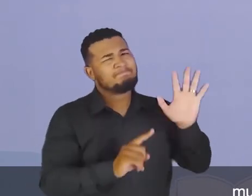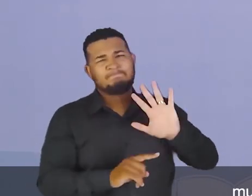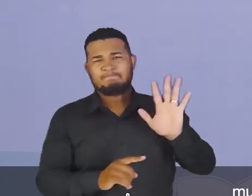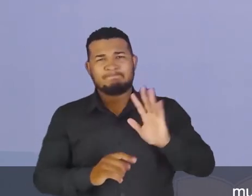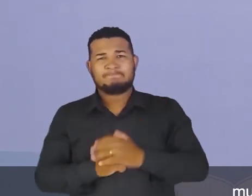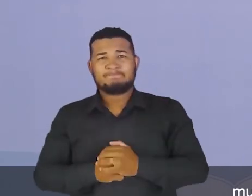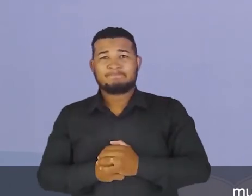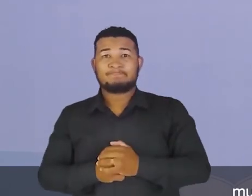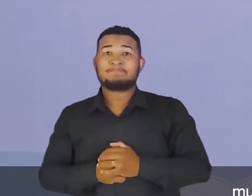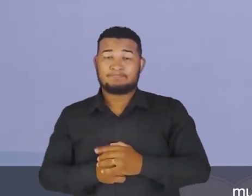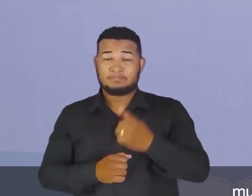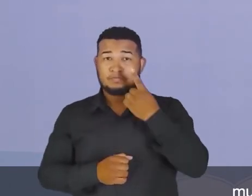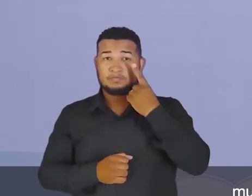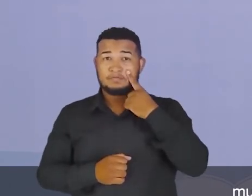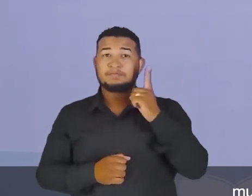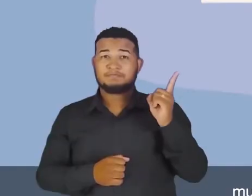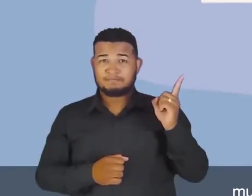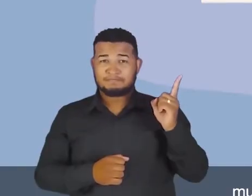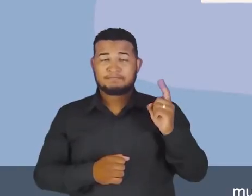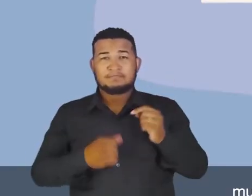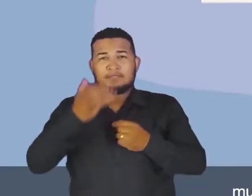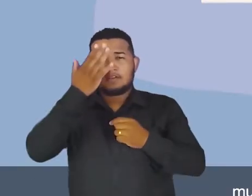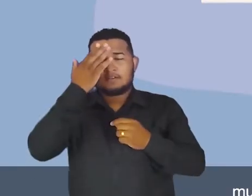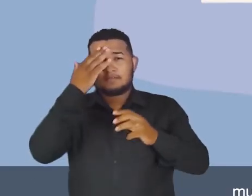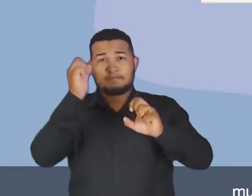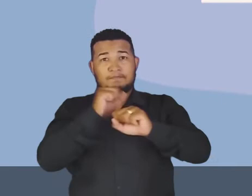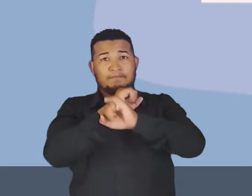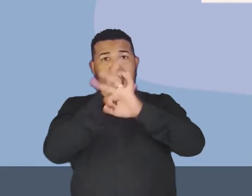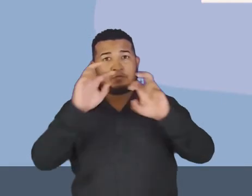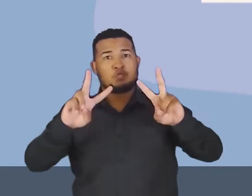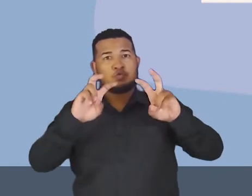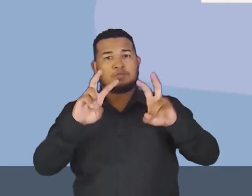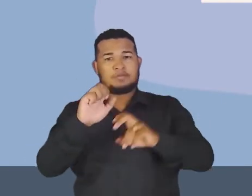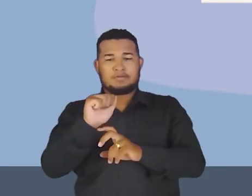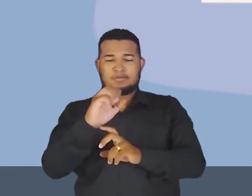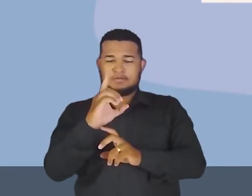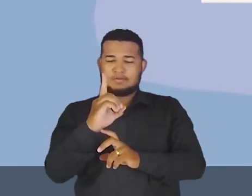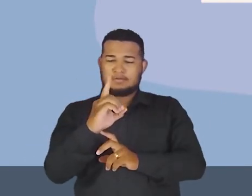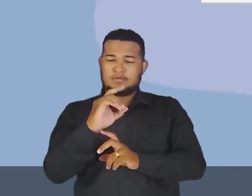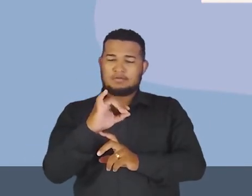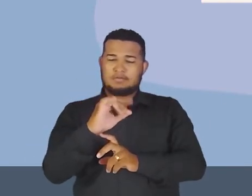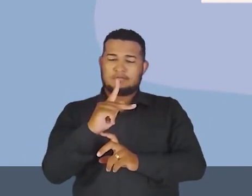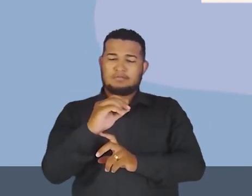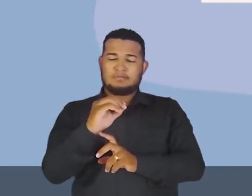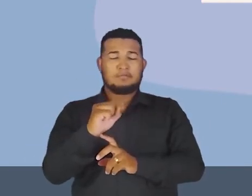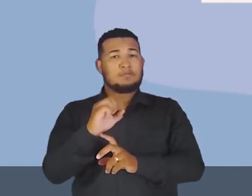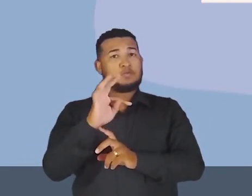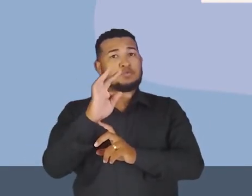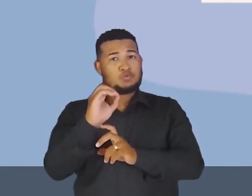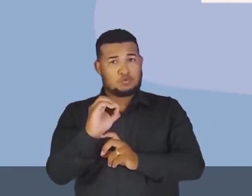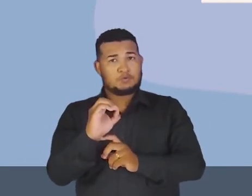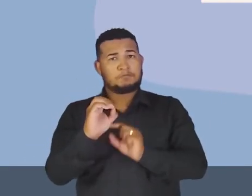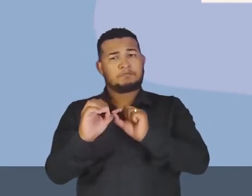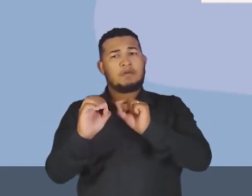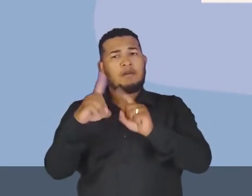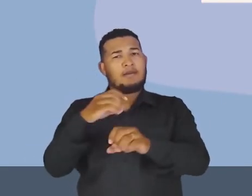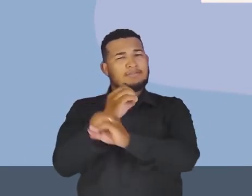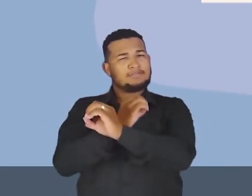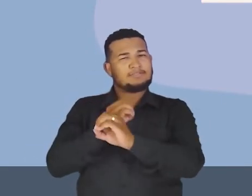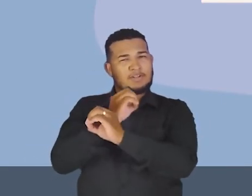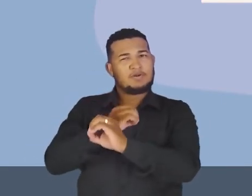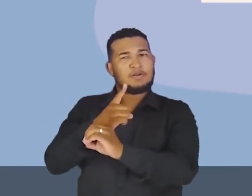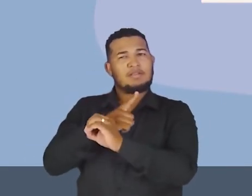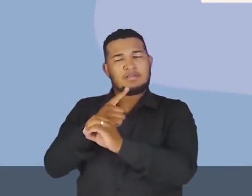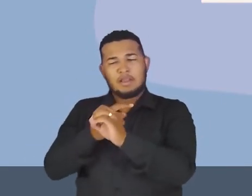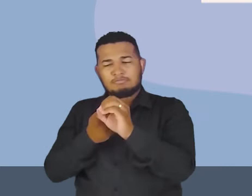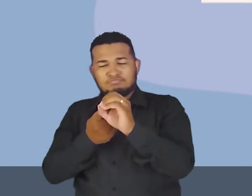muscular, certo? Então, volta na imagem para a gente entender um pouquinho mais sobre o adipócito, né? Então, você sabe que o adipócito é uma célula que